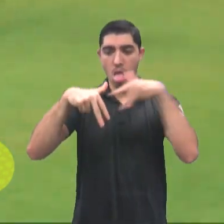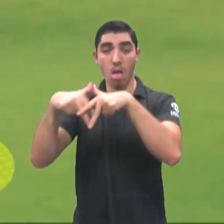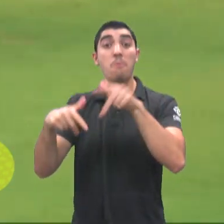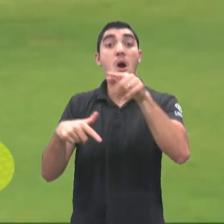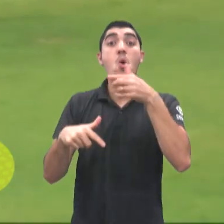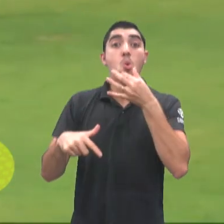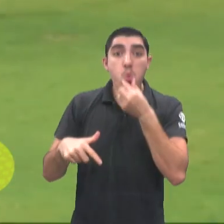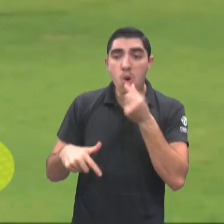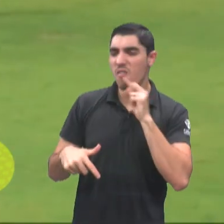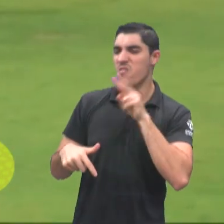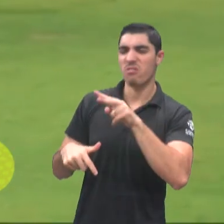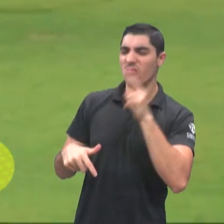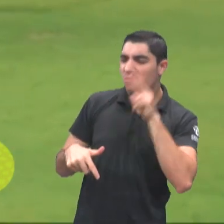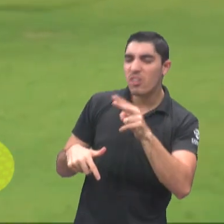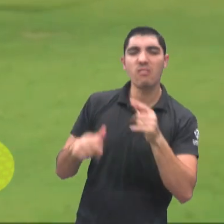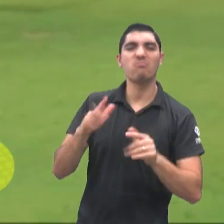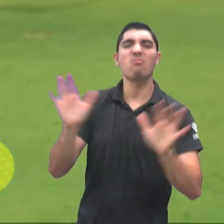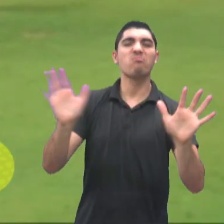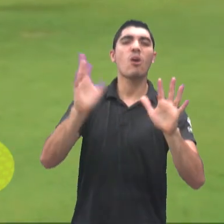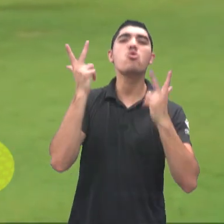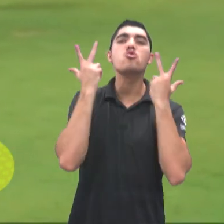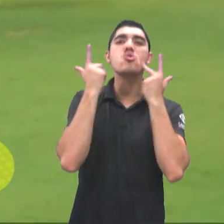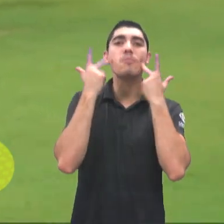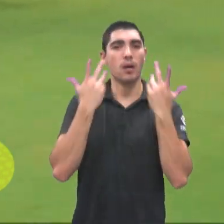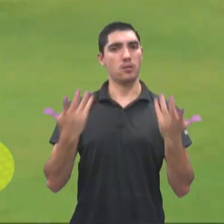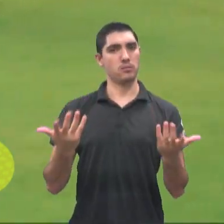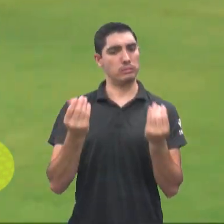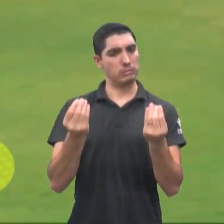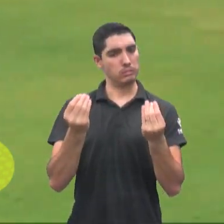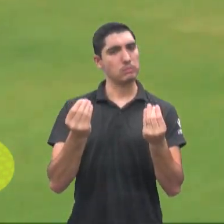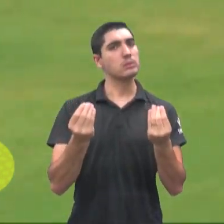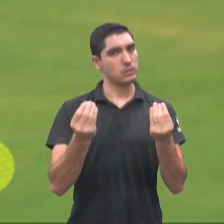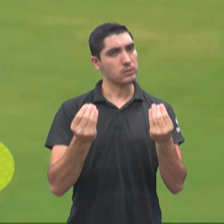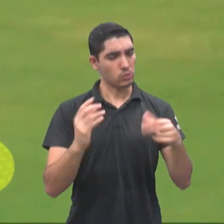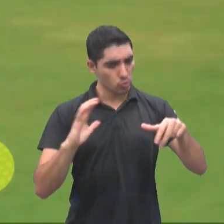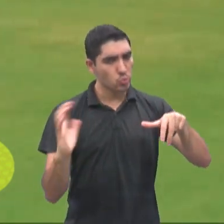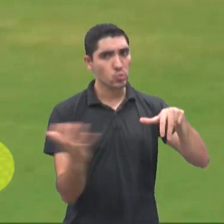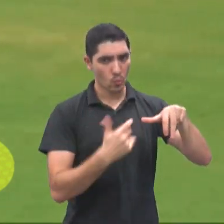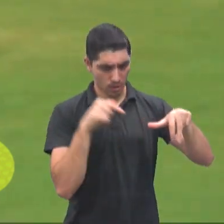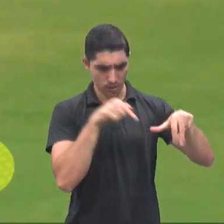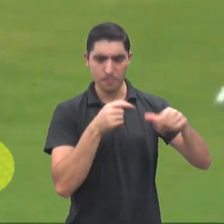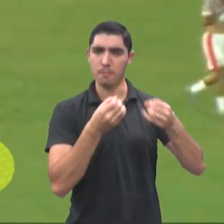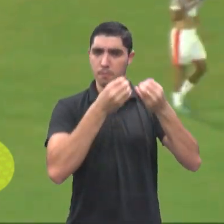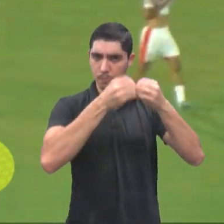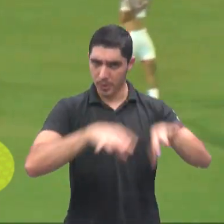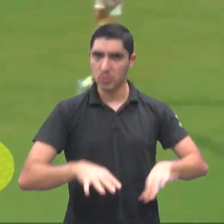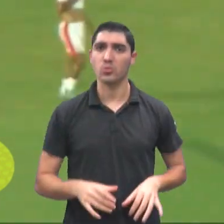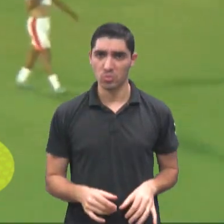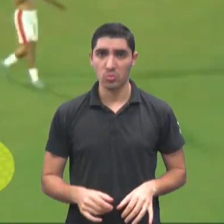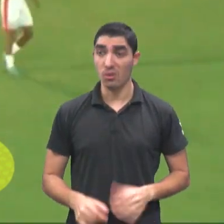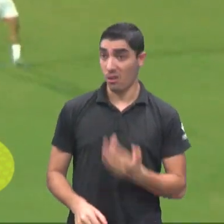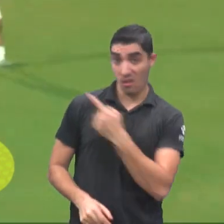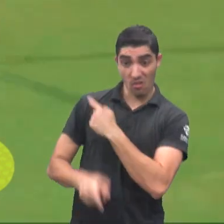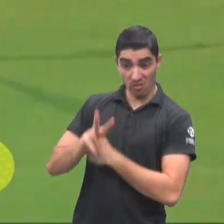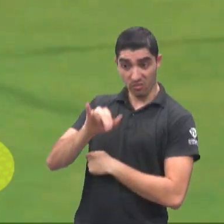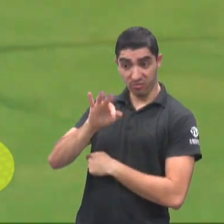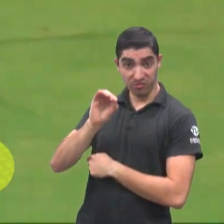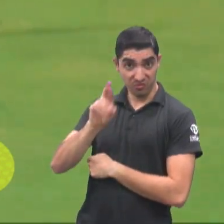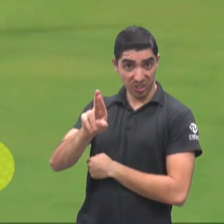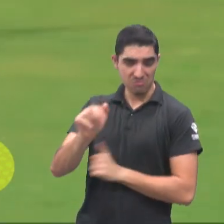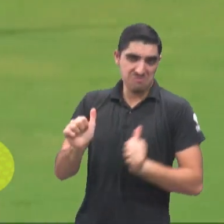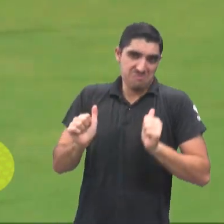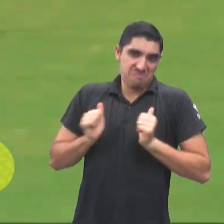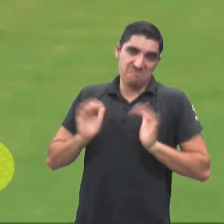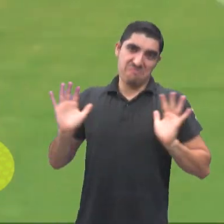pela arbitragem e o Joseense prejudicado. E o juiz deu gol para Vitor Hugo, que não tem nada com isso. Diminui o Galo da